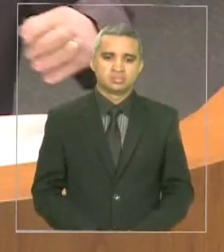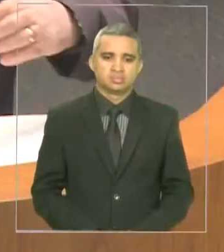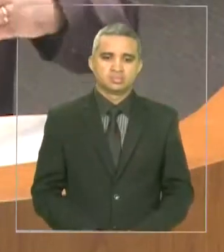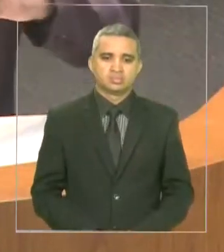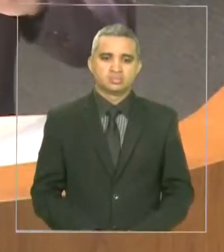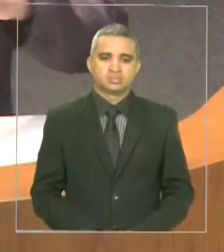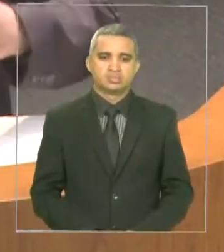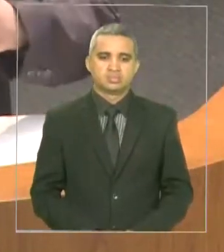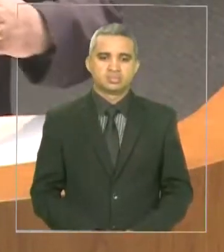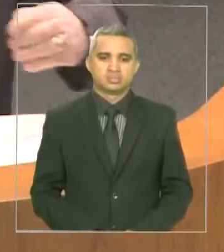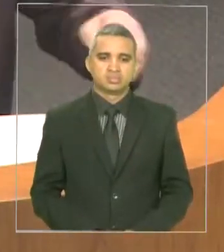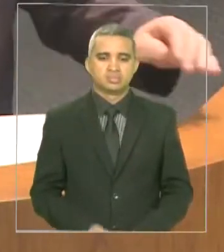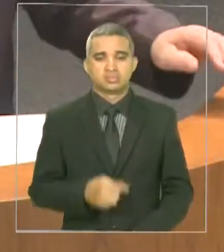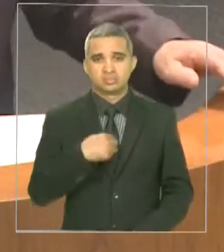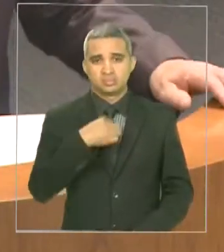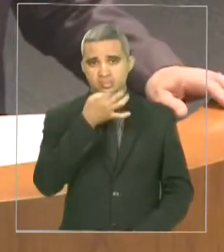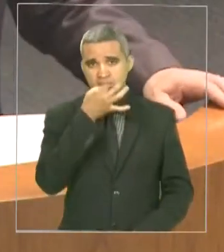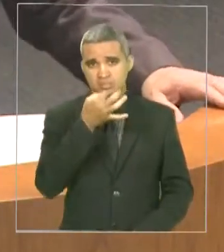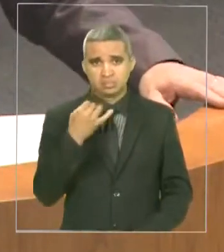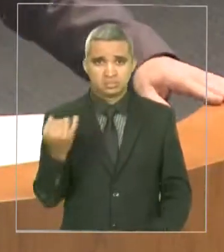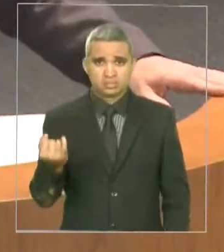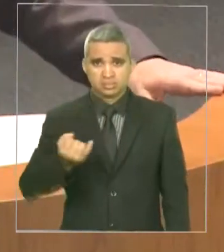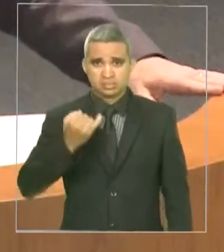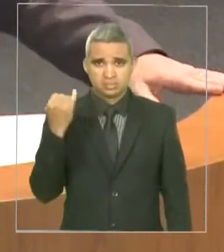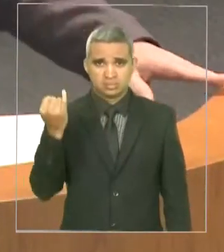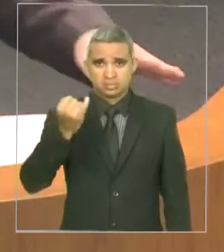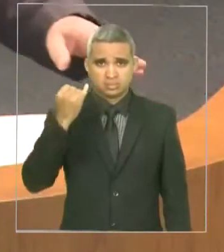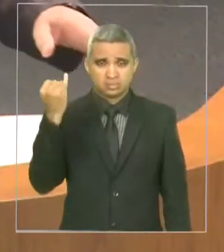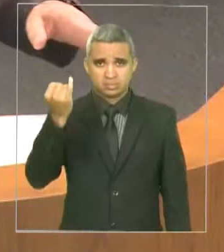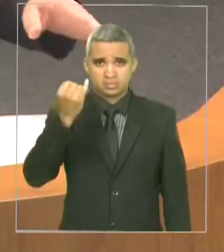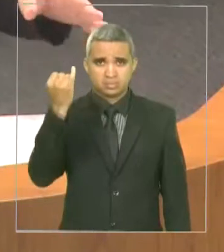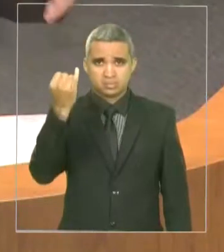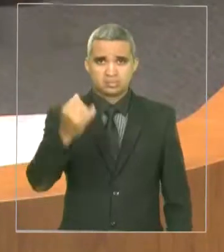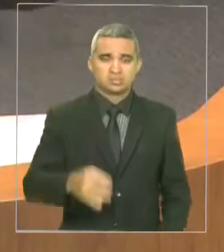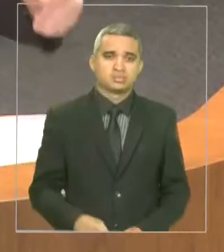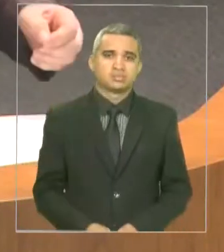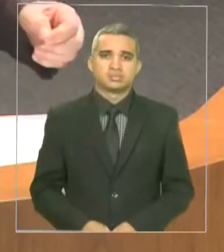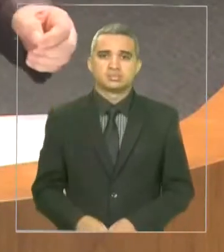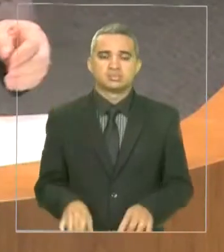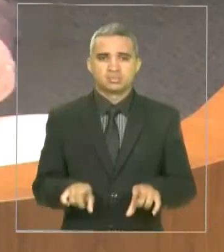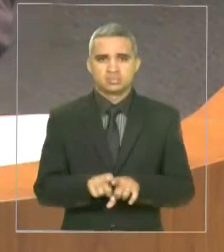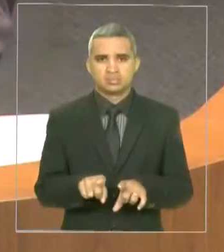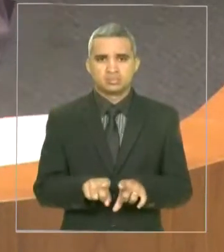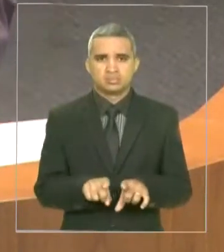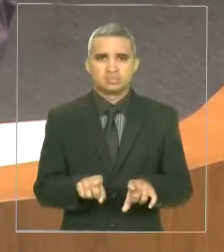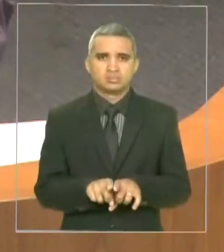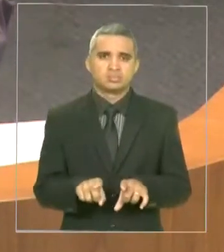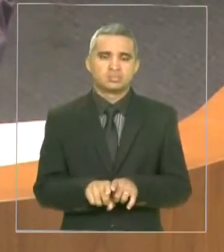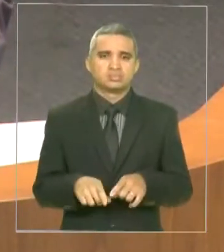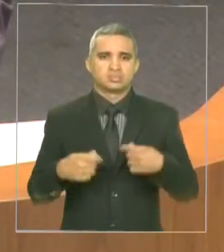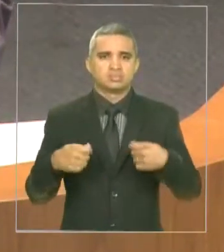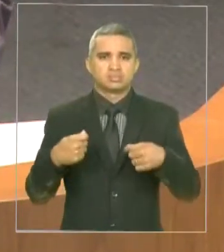que considero muito importante e de justiça.